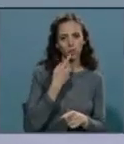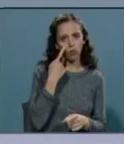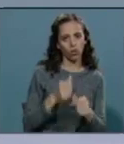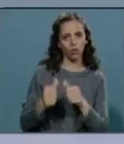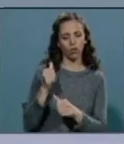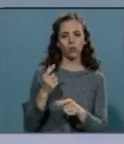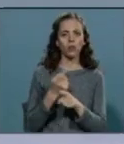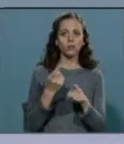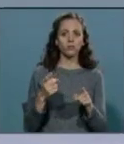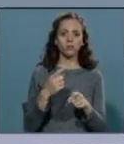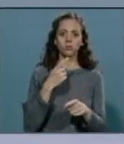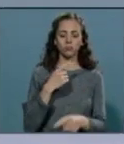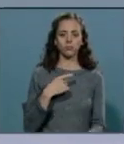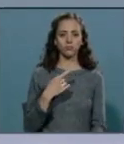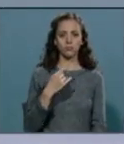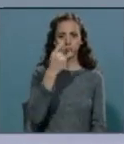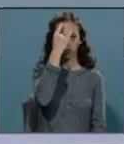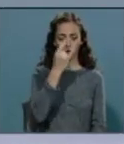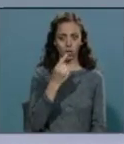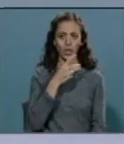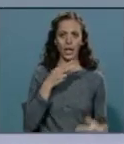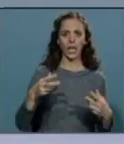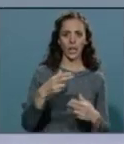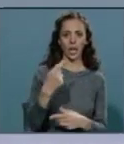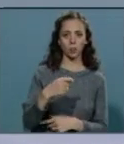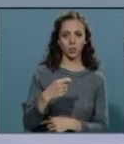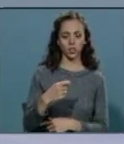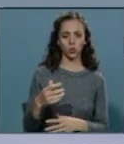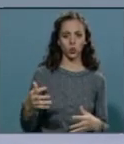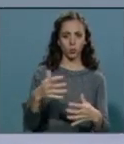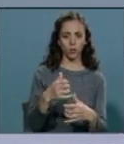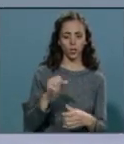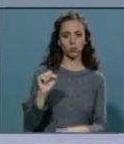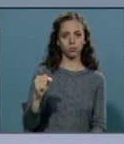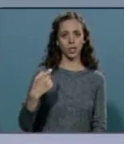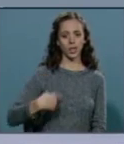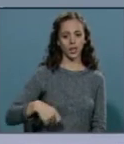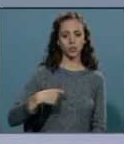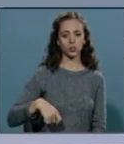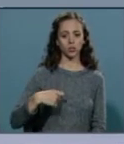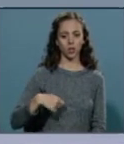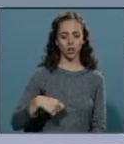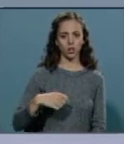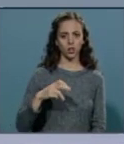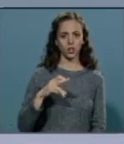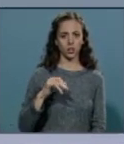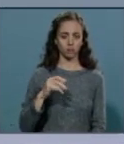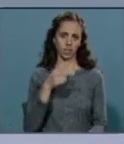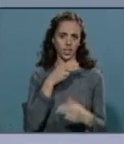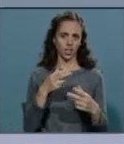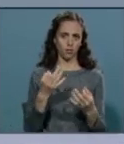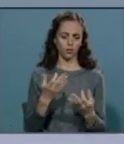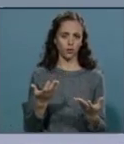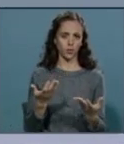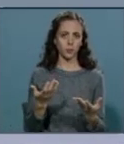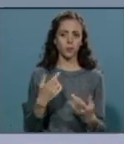desde que o cristiano o treino hoje foi criticado pelo presidente do marítimo de um nacional ter criticado como